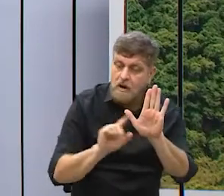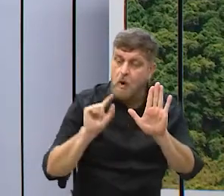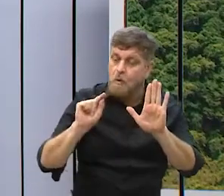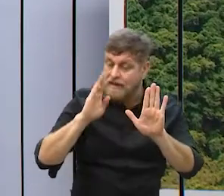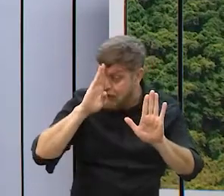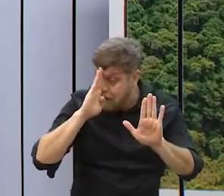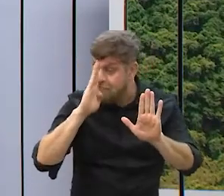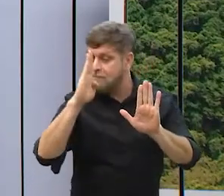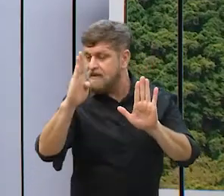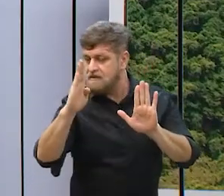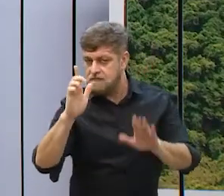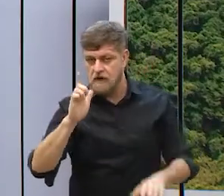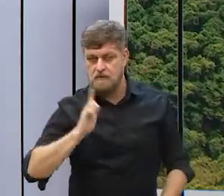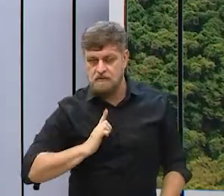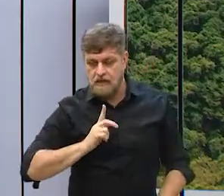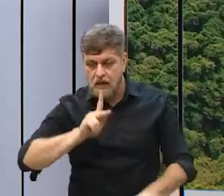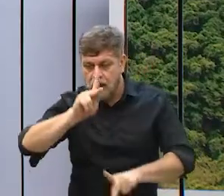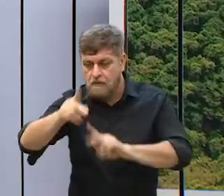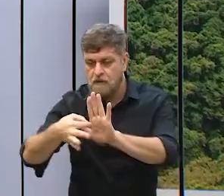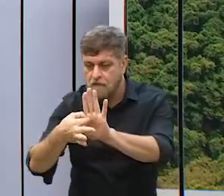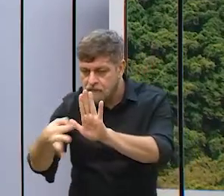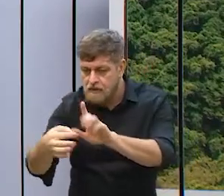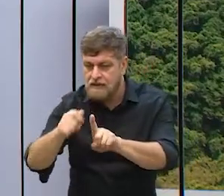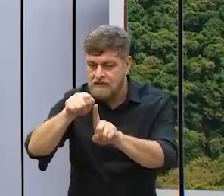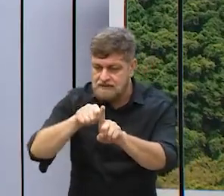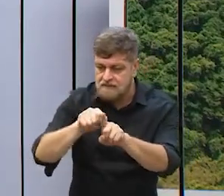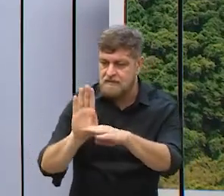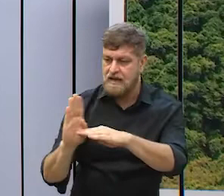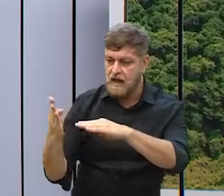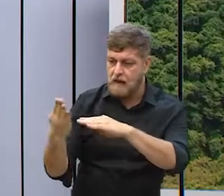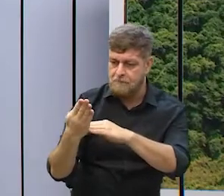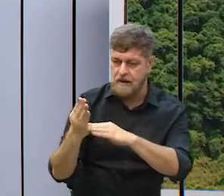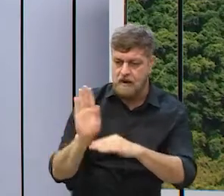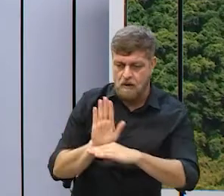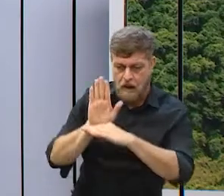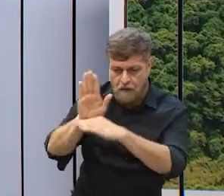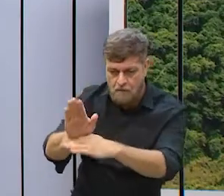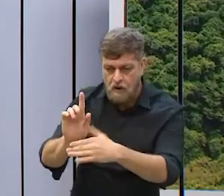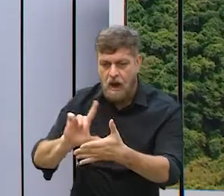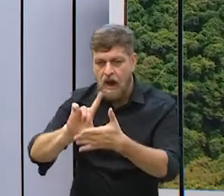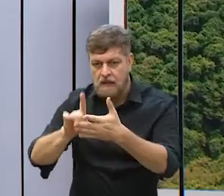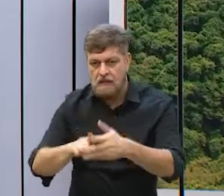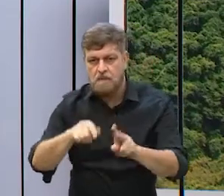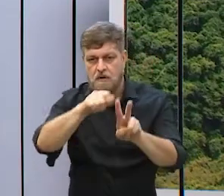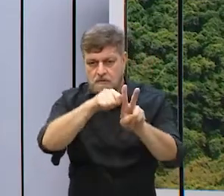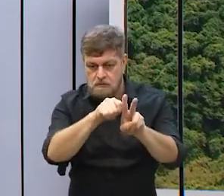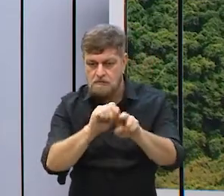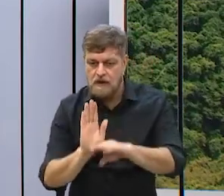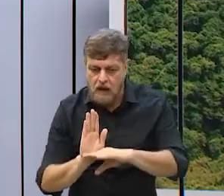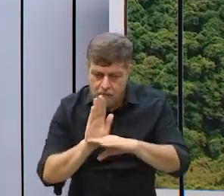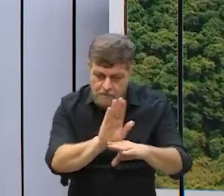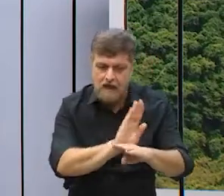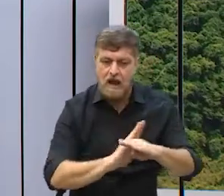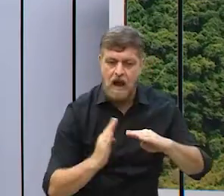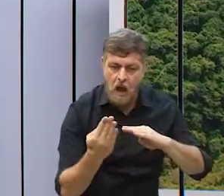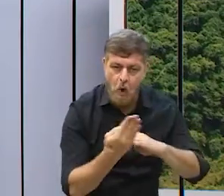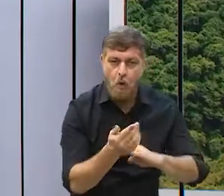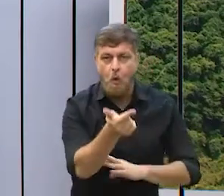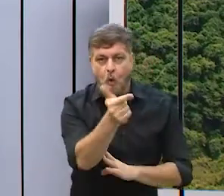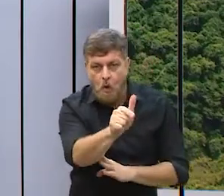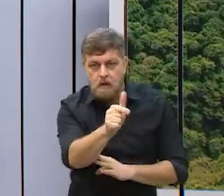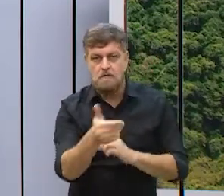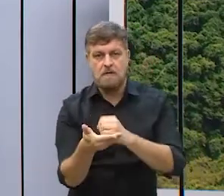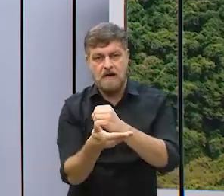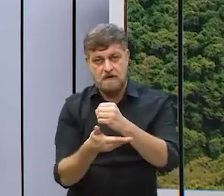um planejamento, e este mês a gente atende o bairro X, amanhã, o mês que vem, atende o bairro Y. Isso é